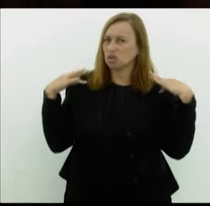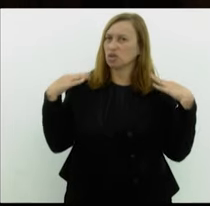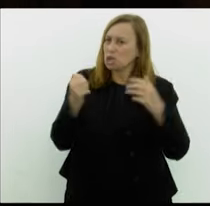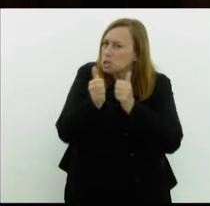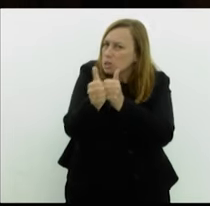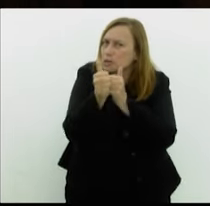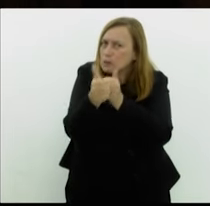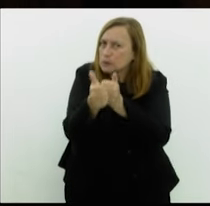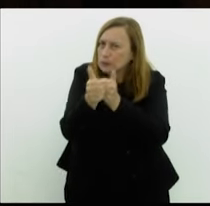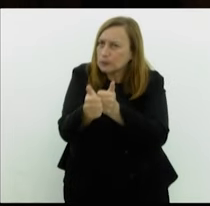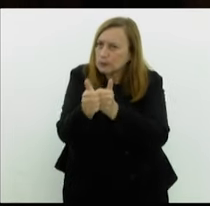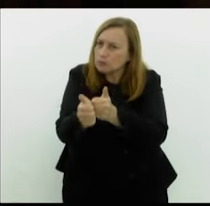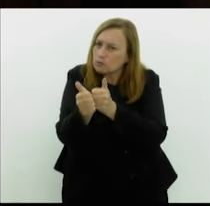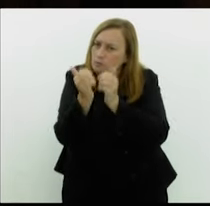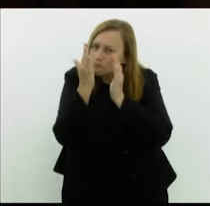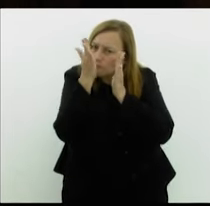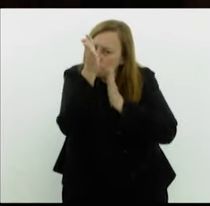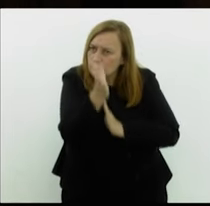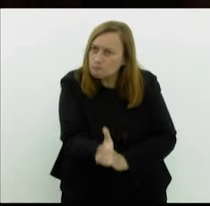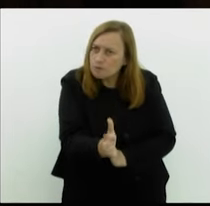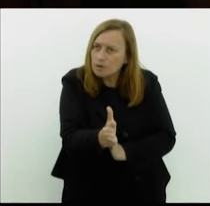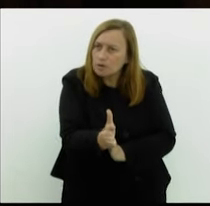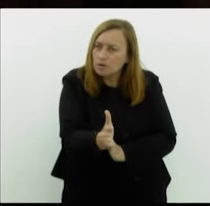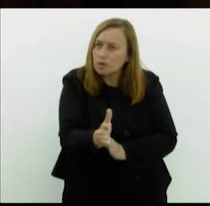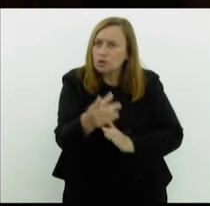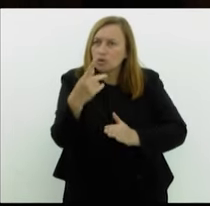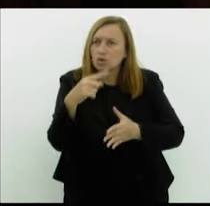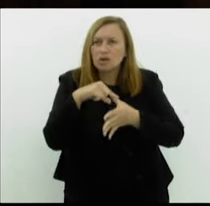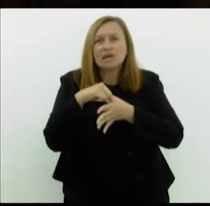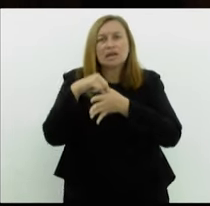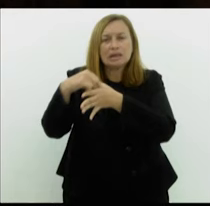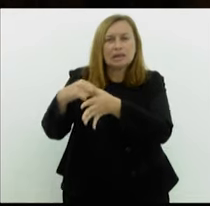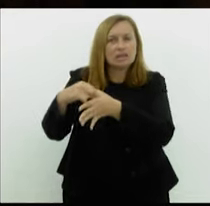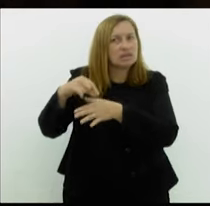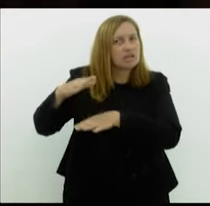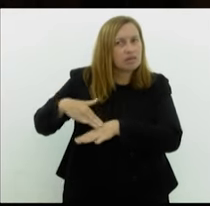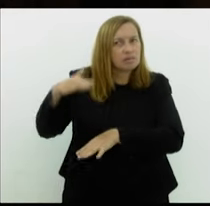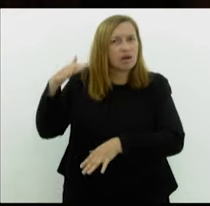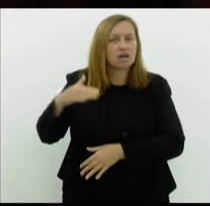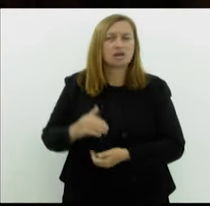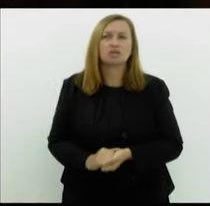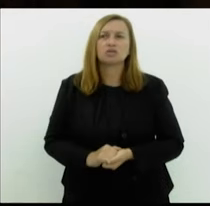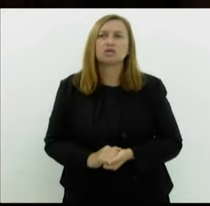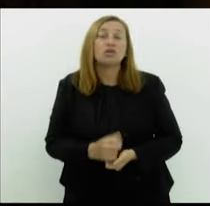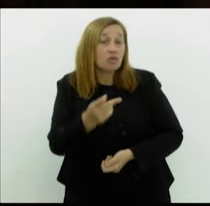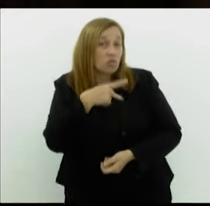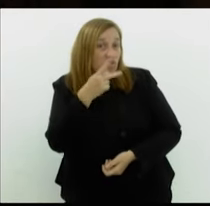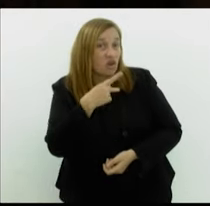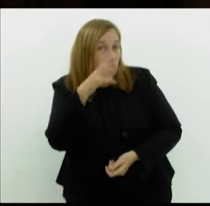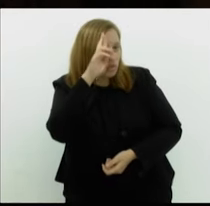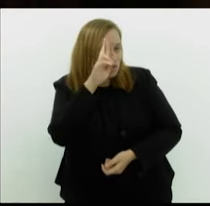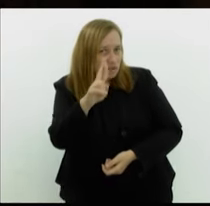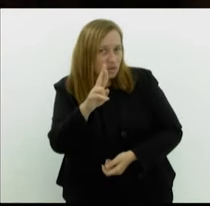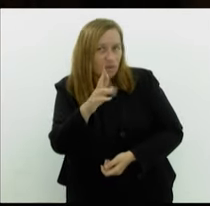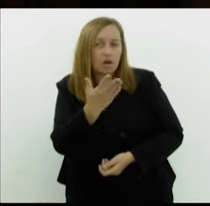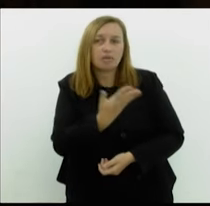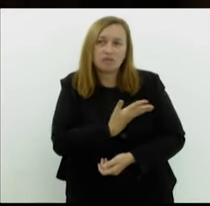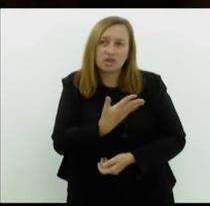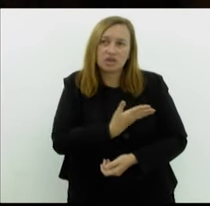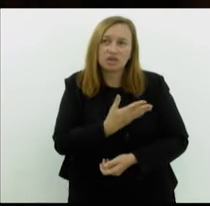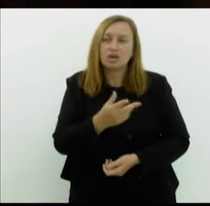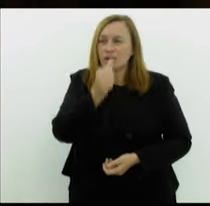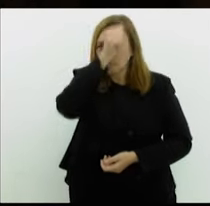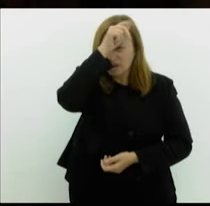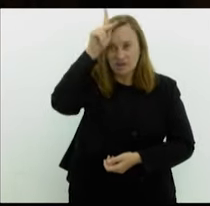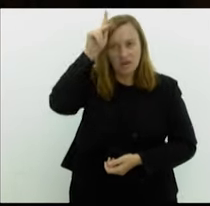fielmente a cartilha do seu líder maior. Como bem disse Vossa Excelência, o prefeito Eduardo